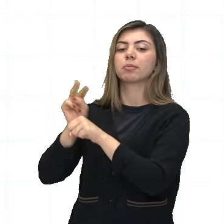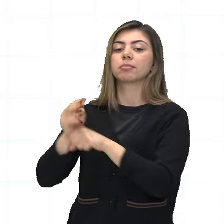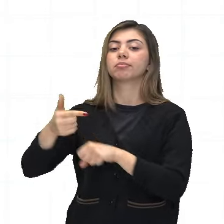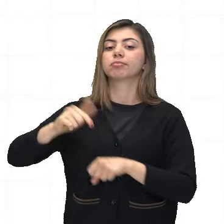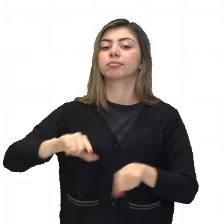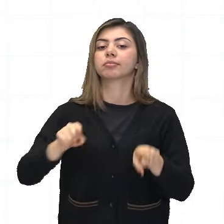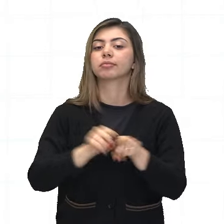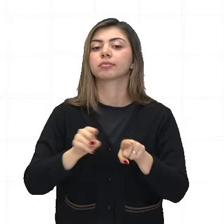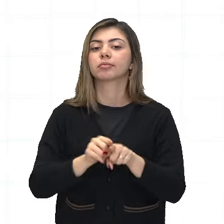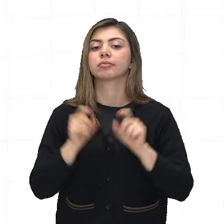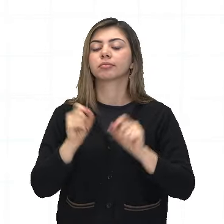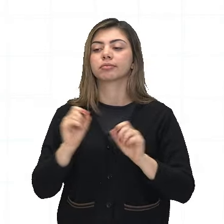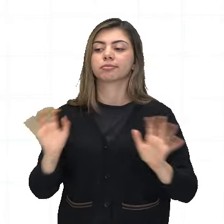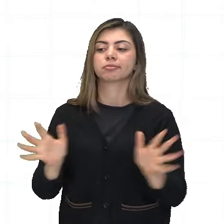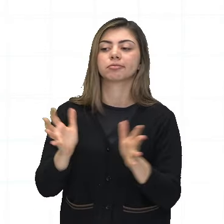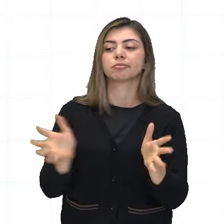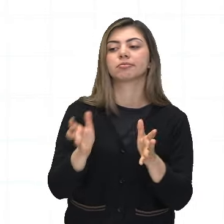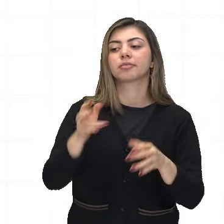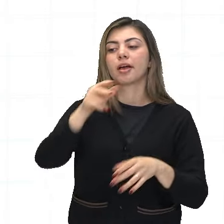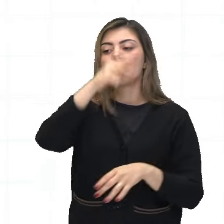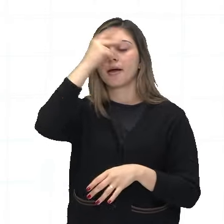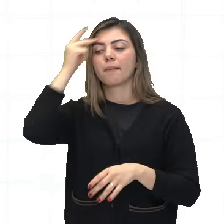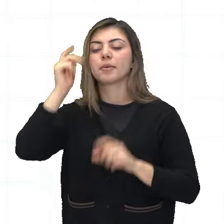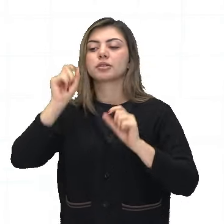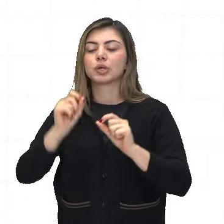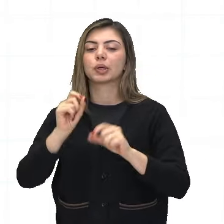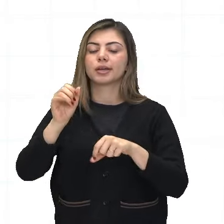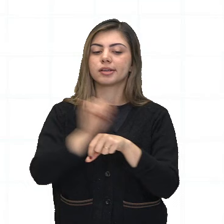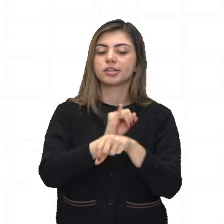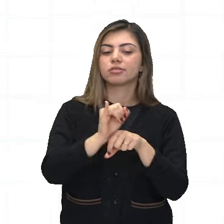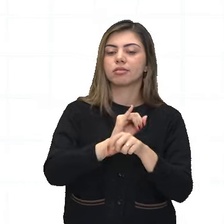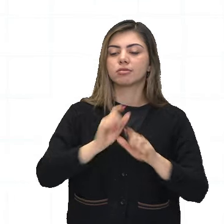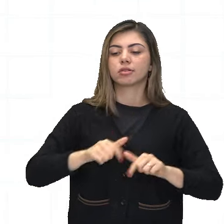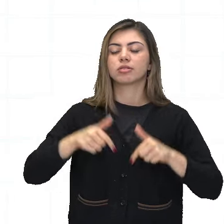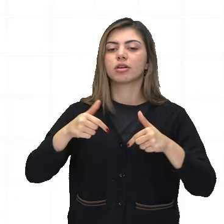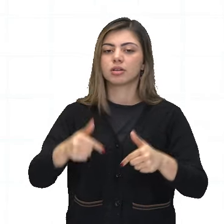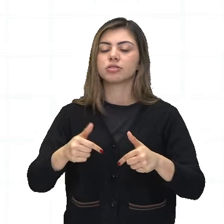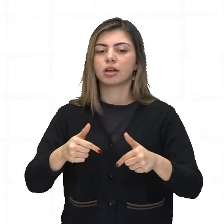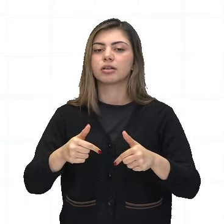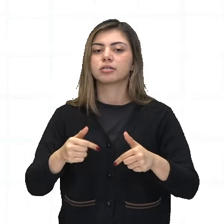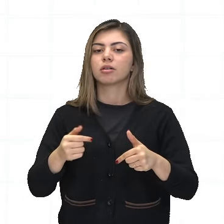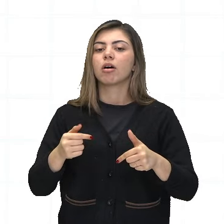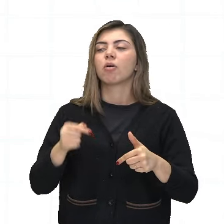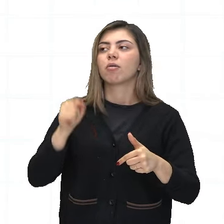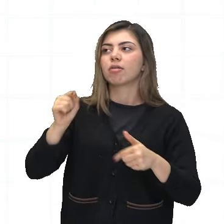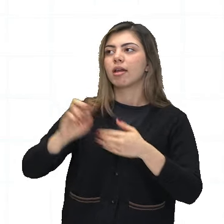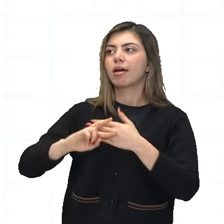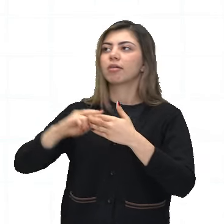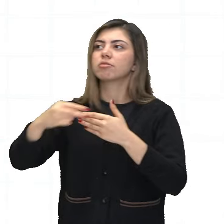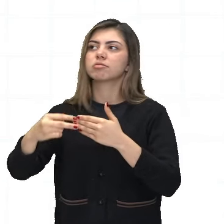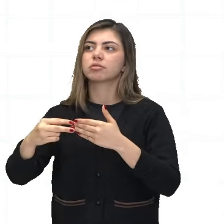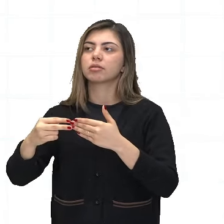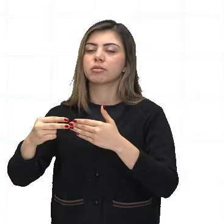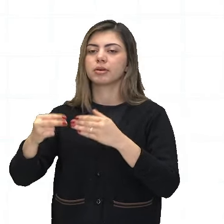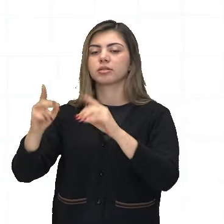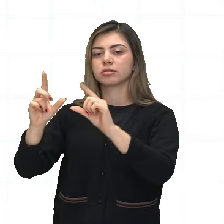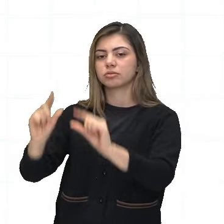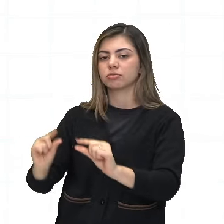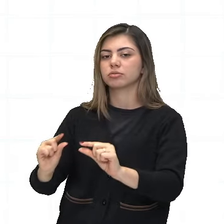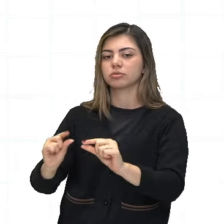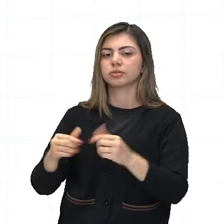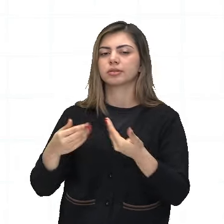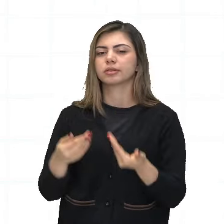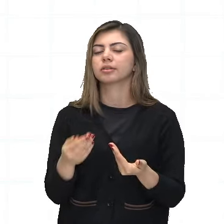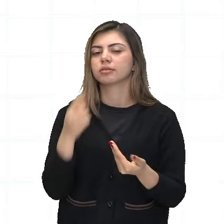incentivar práticas que minimizem o impacto ambiental das atividades humanas então aqui eu já estou trazendo a questão do que eu